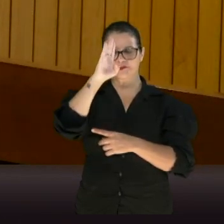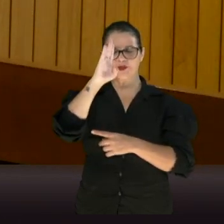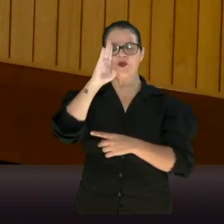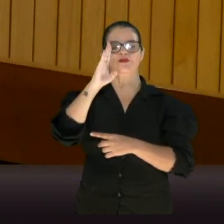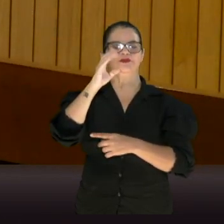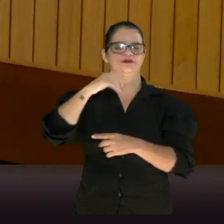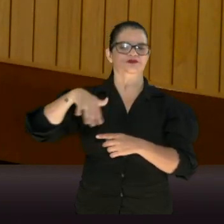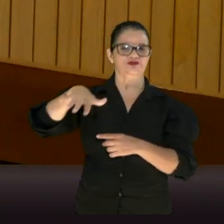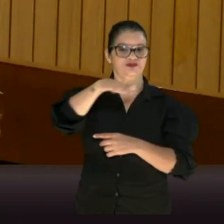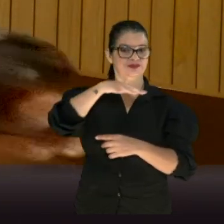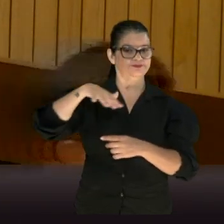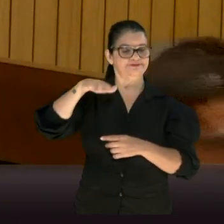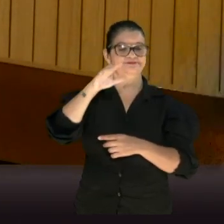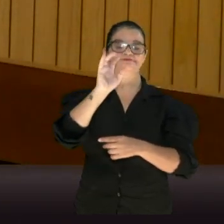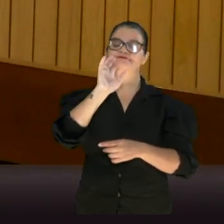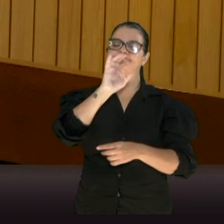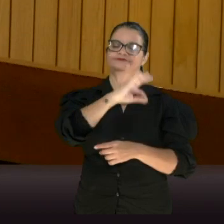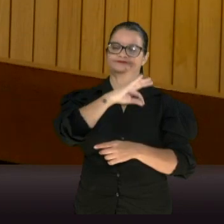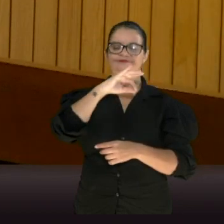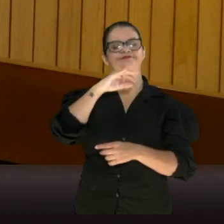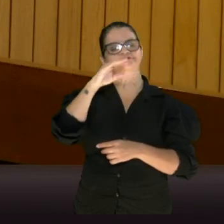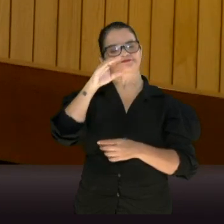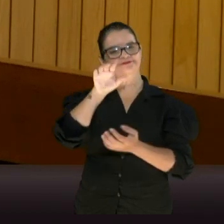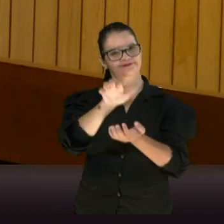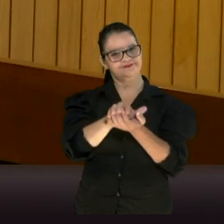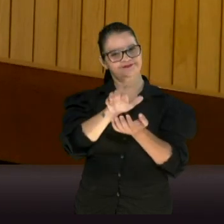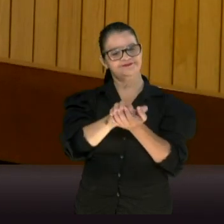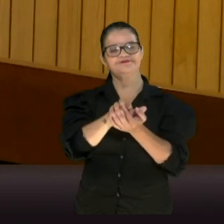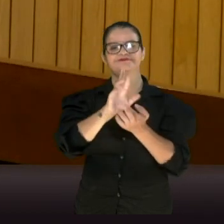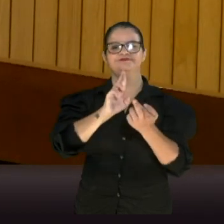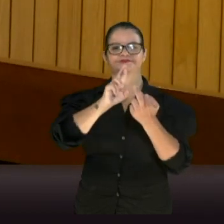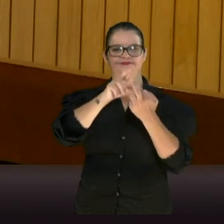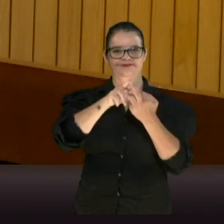Pernambuco, representando a instituição homenageada.